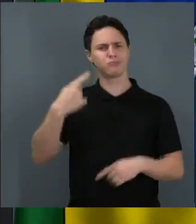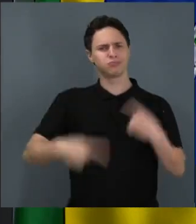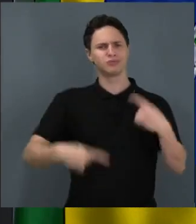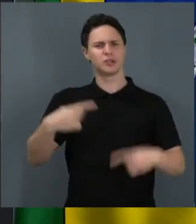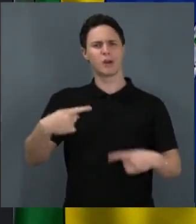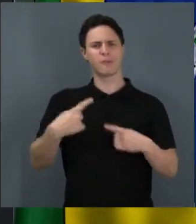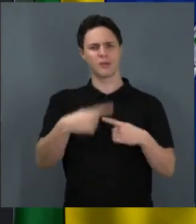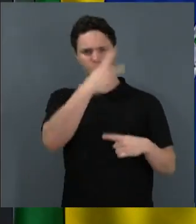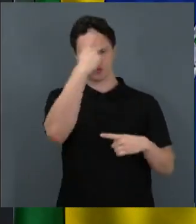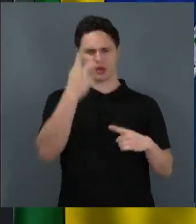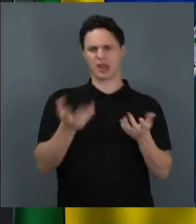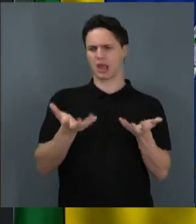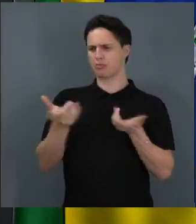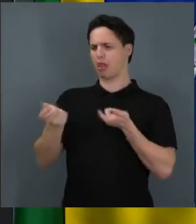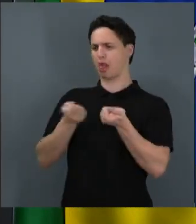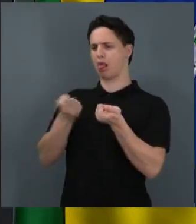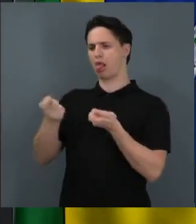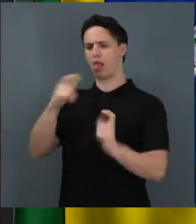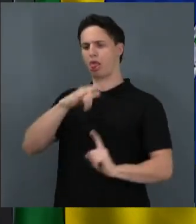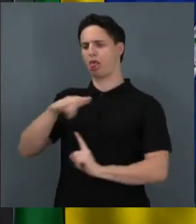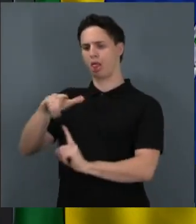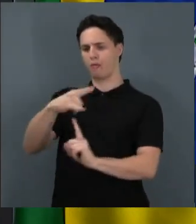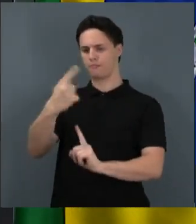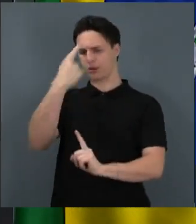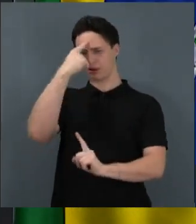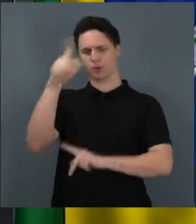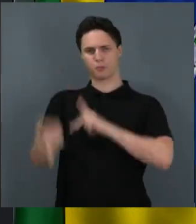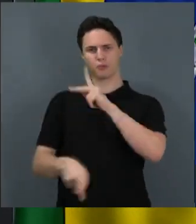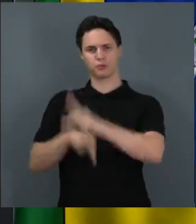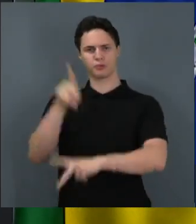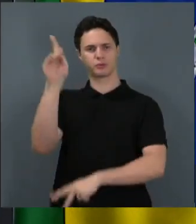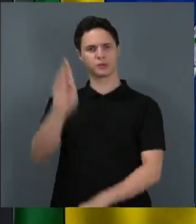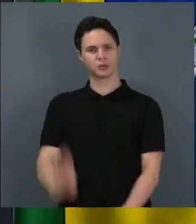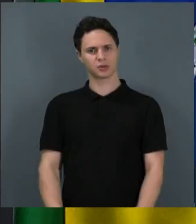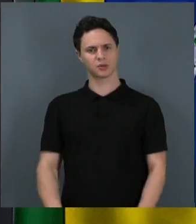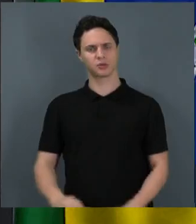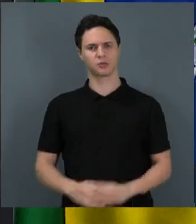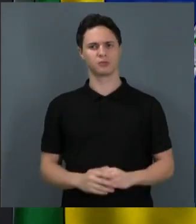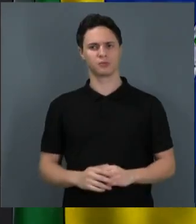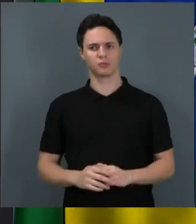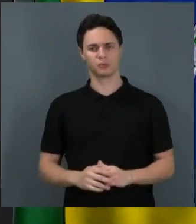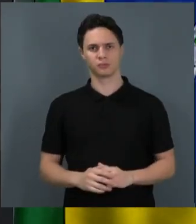que querem controlar o pensamento e o sentimento da população brasileira.